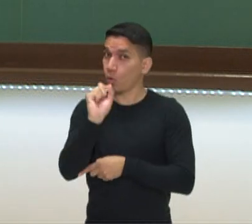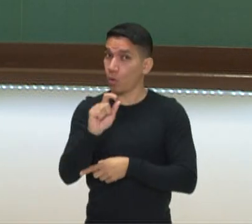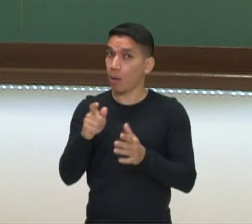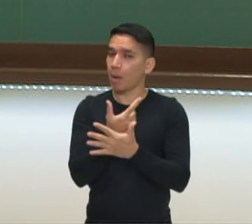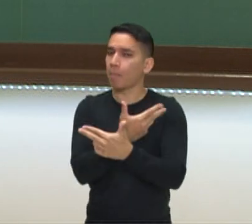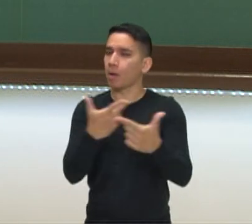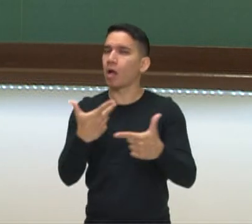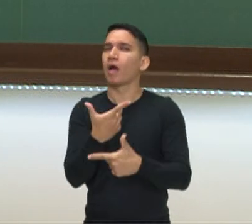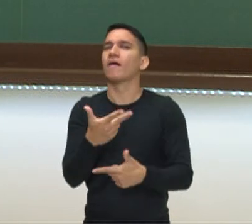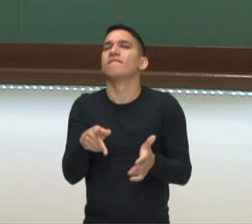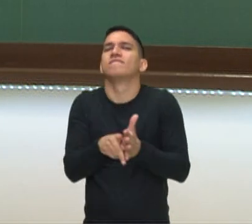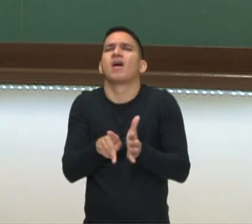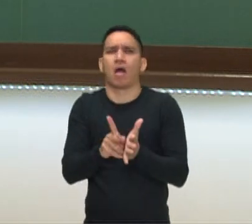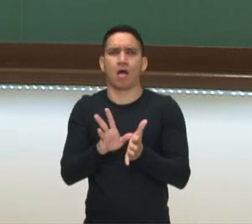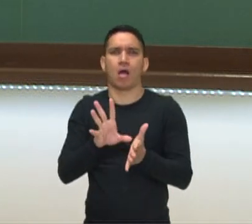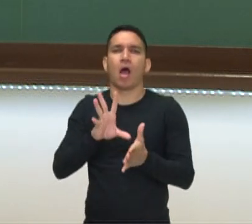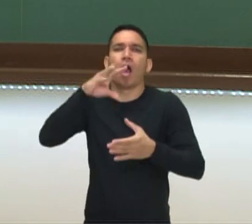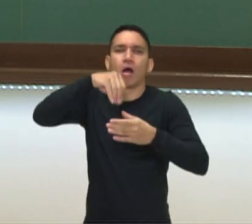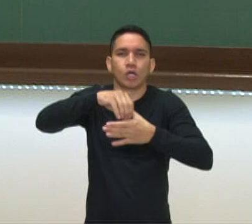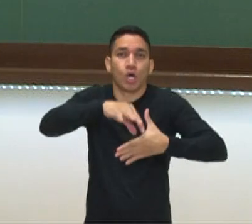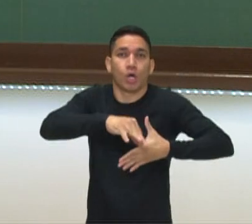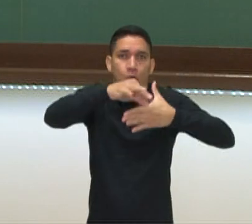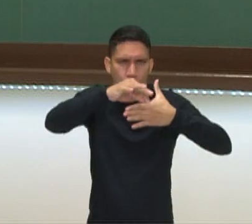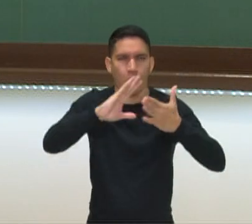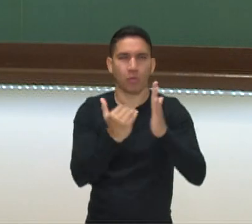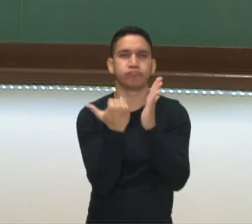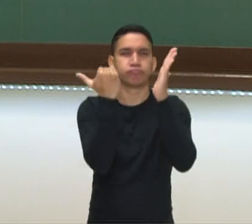morava nesses palácios também, né?